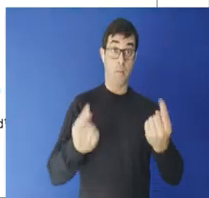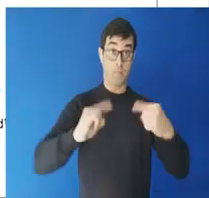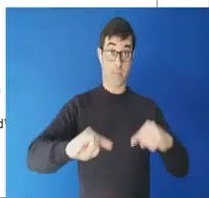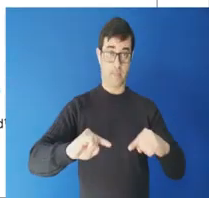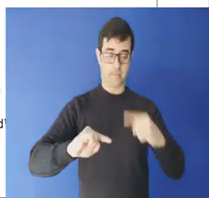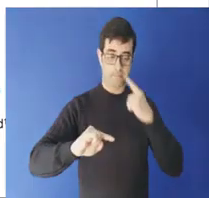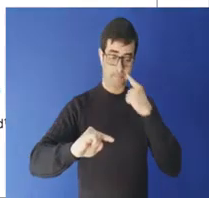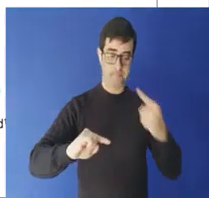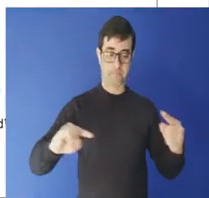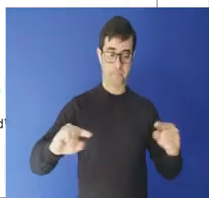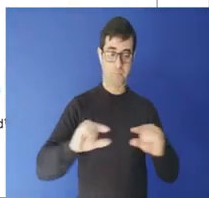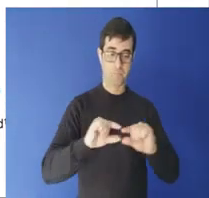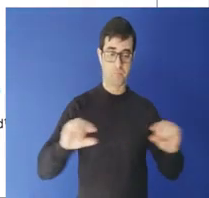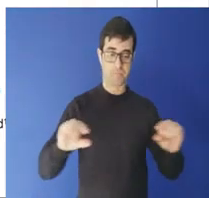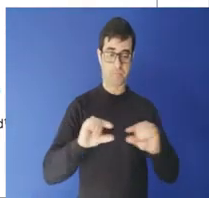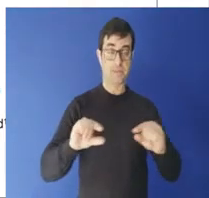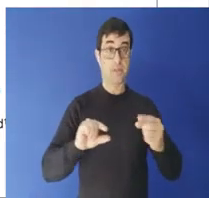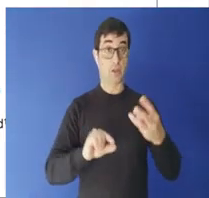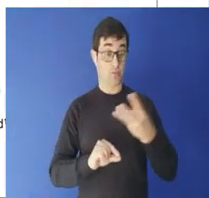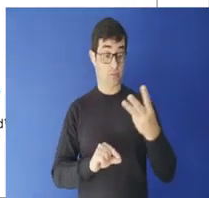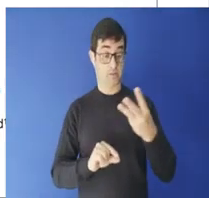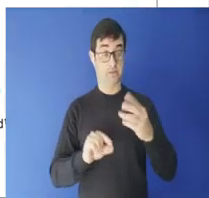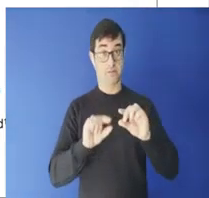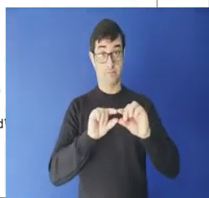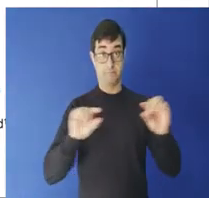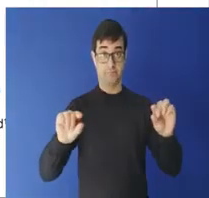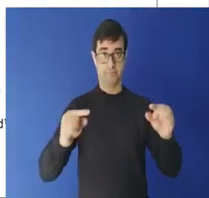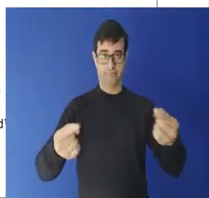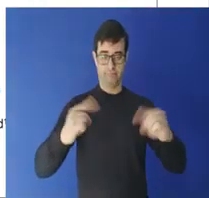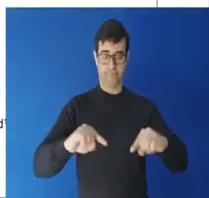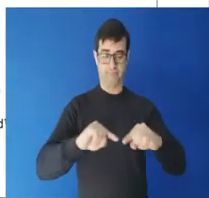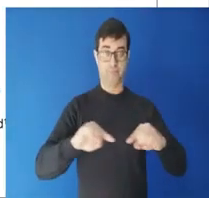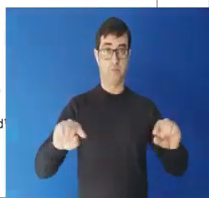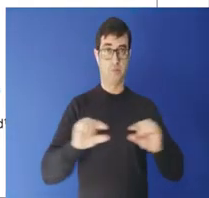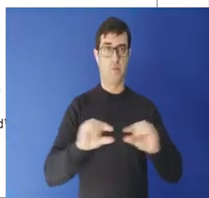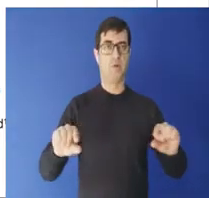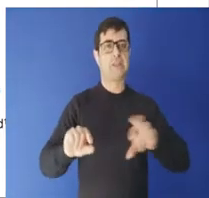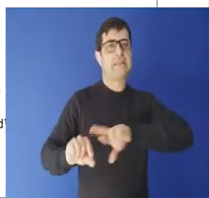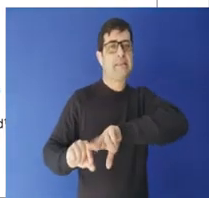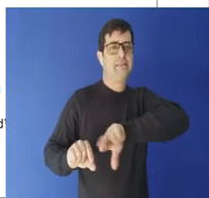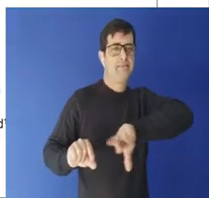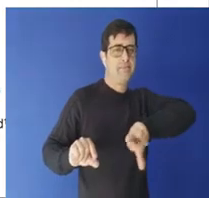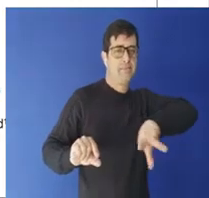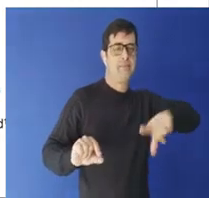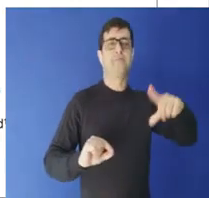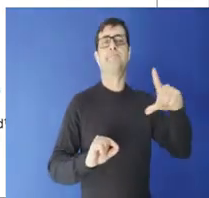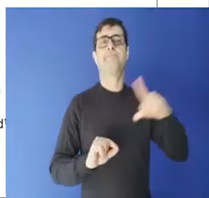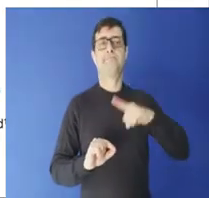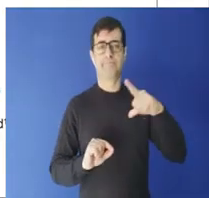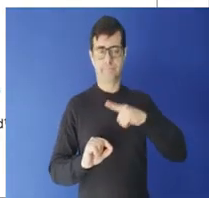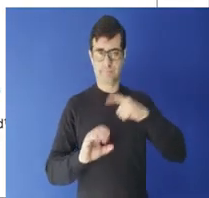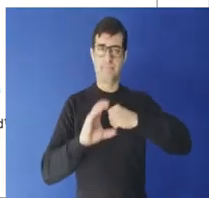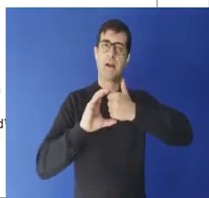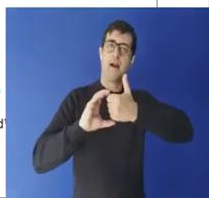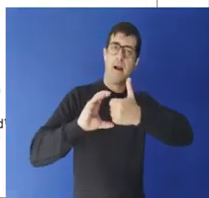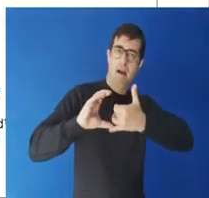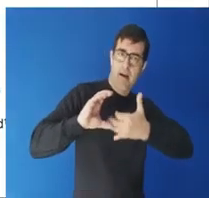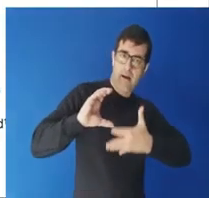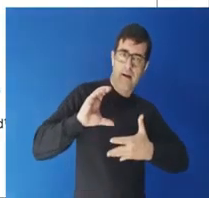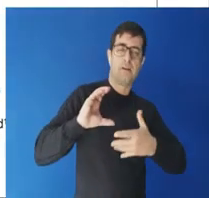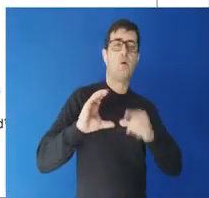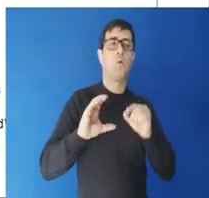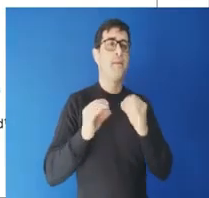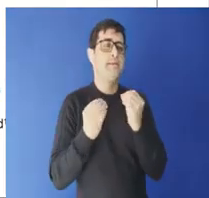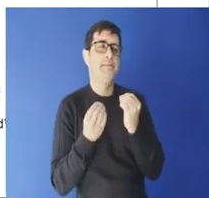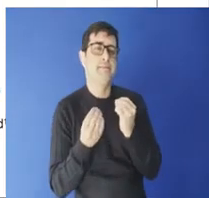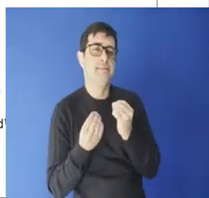abaixo do terceiro período, vai existir vários elementos que vão ter essa características de